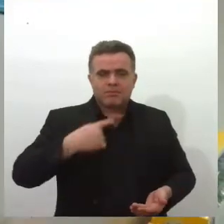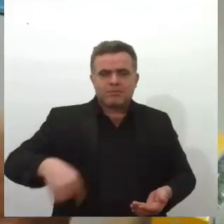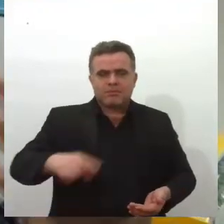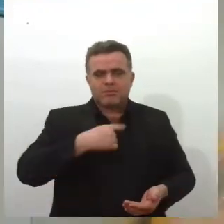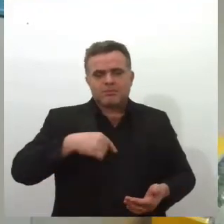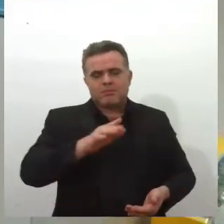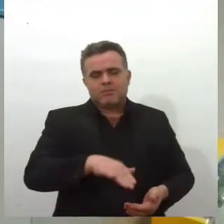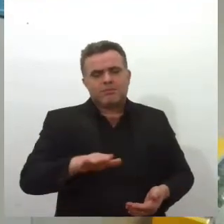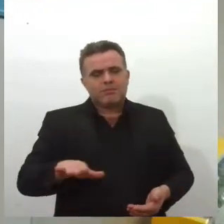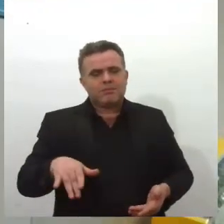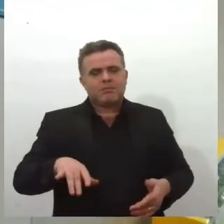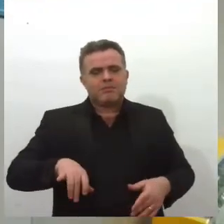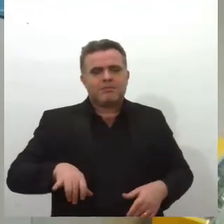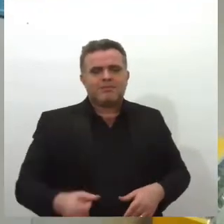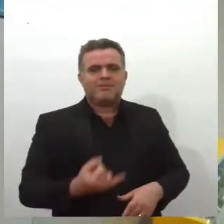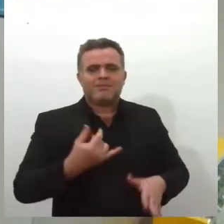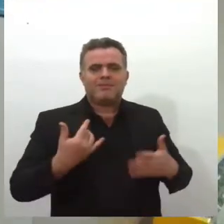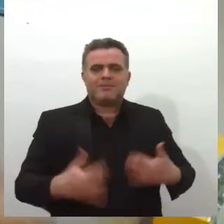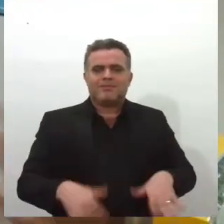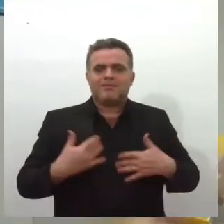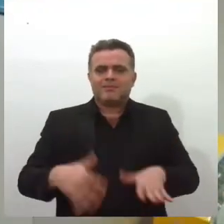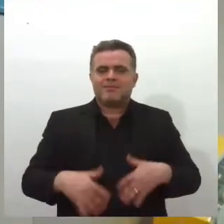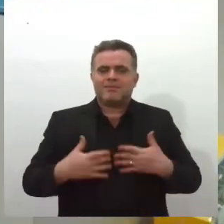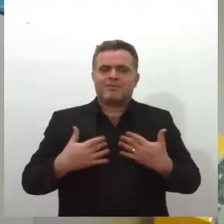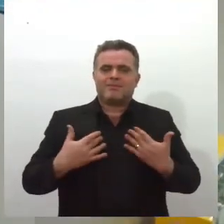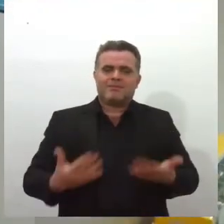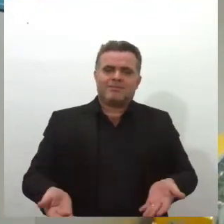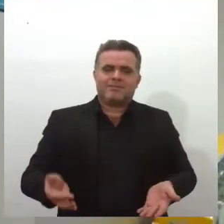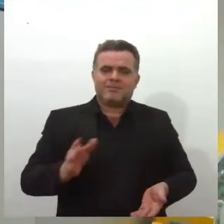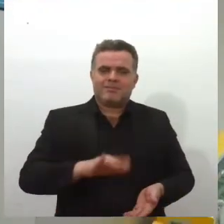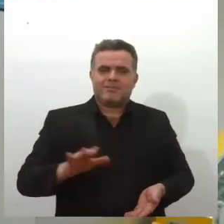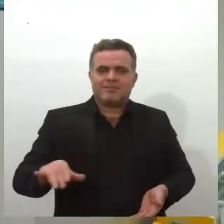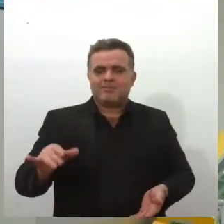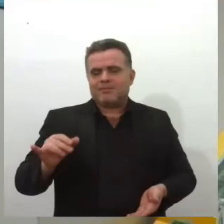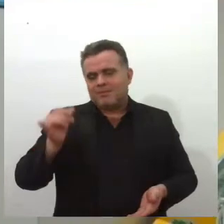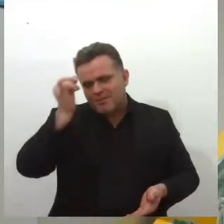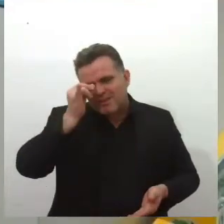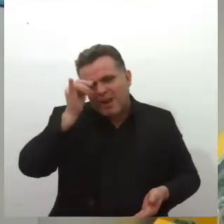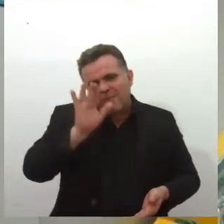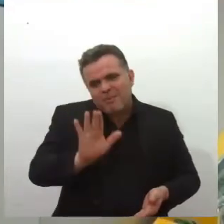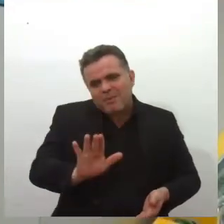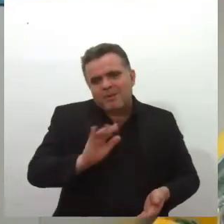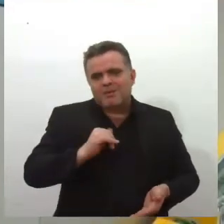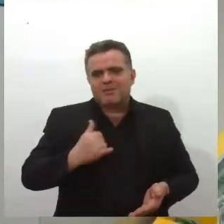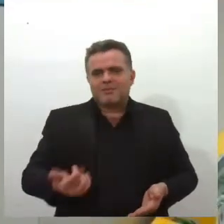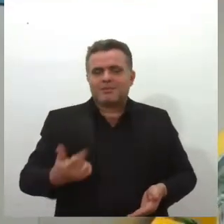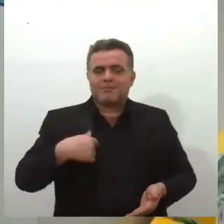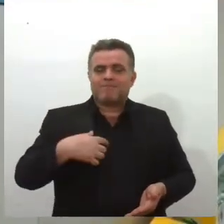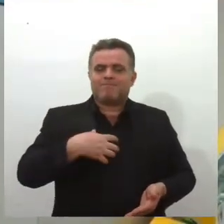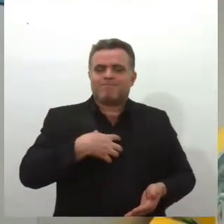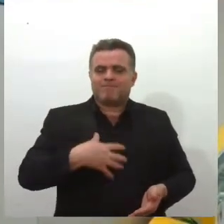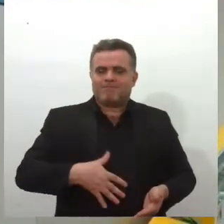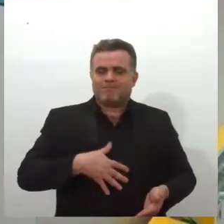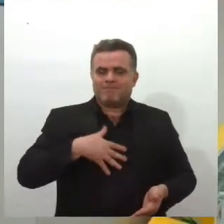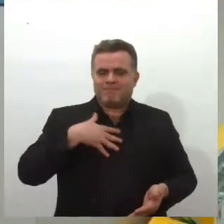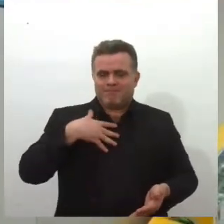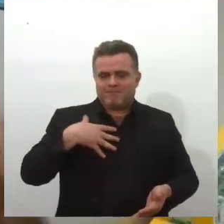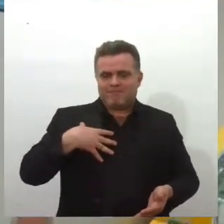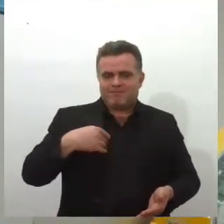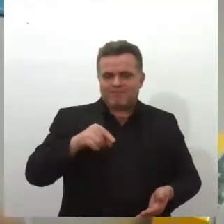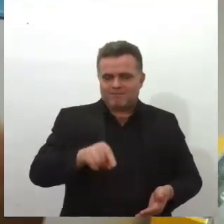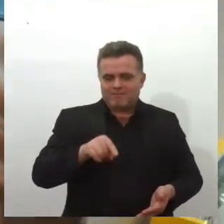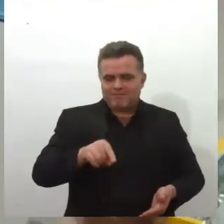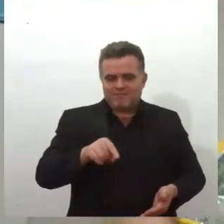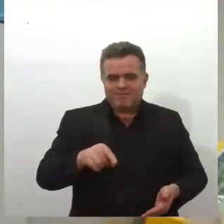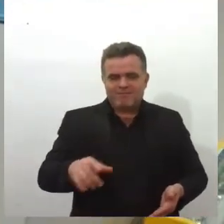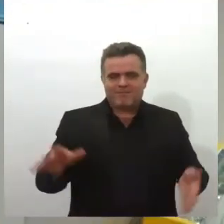crianças, temos que aproveitar, né? Porque é a inocência, tudo. E para mim é muito gratificante ver meu filho,